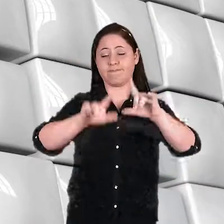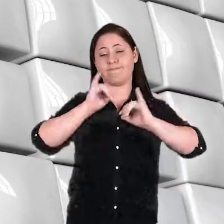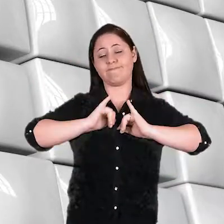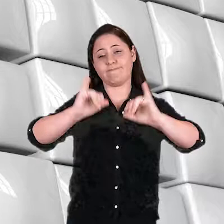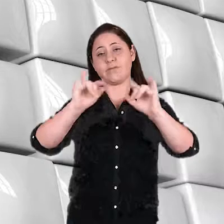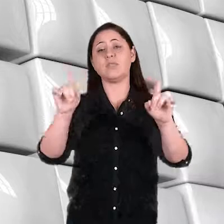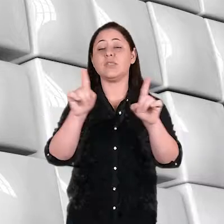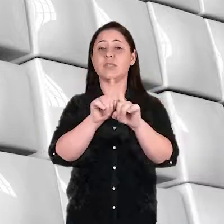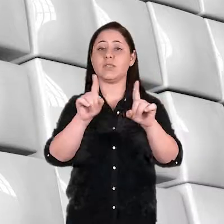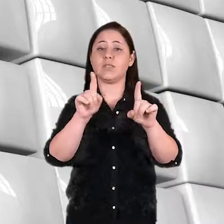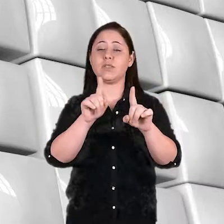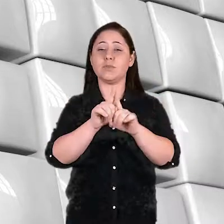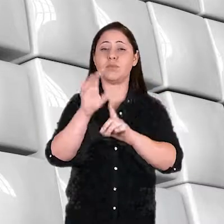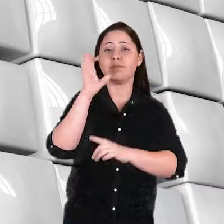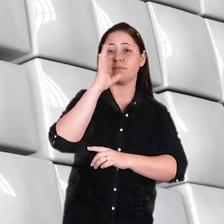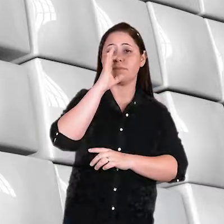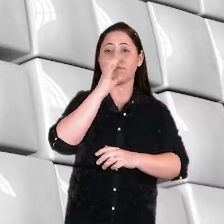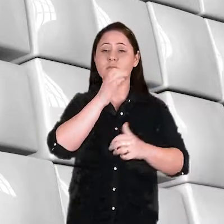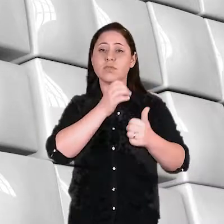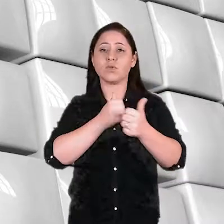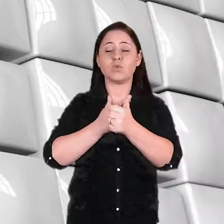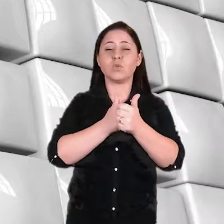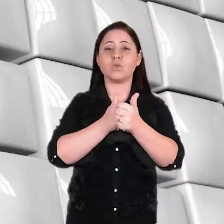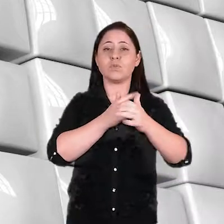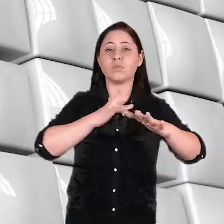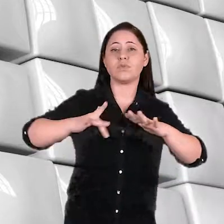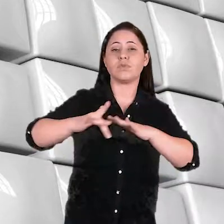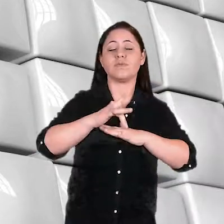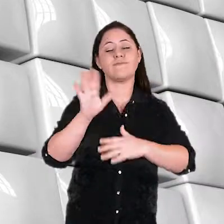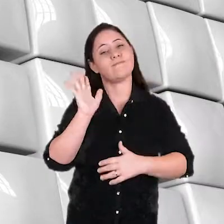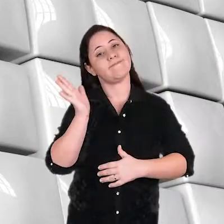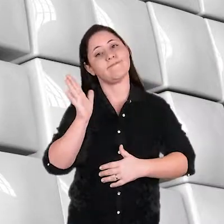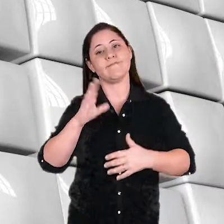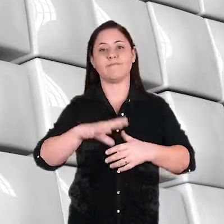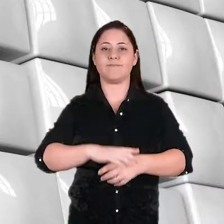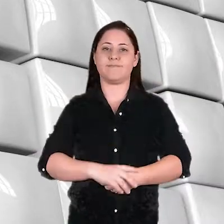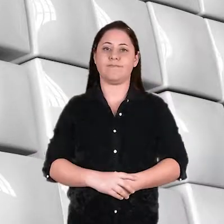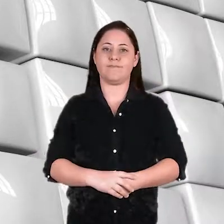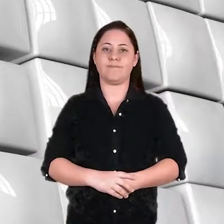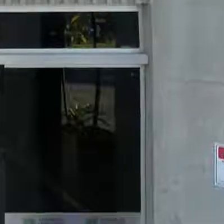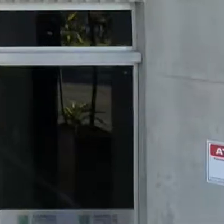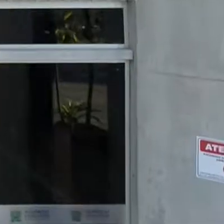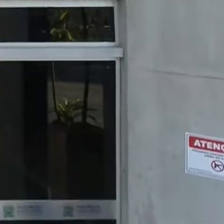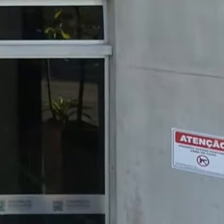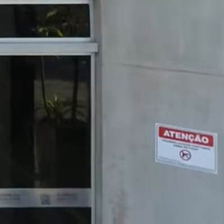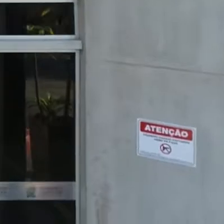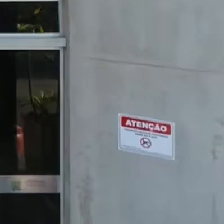programação. E acompanhe também as nossas mídias sociais. Até mais!